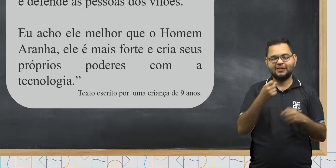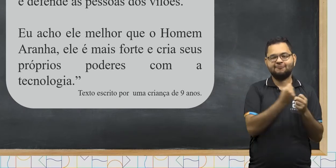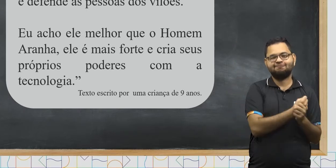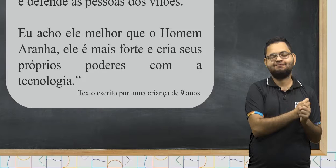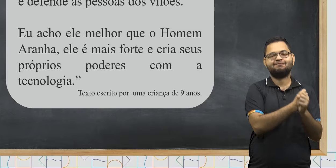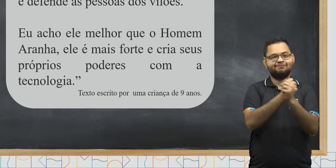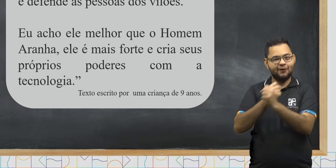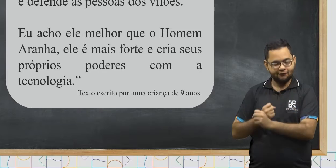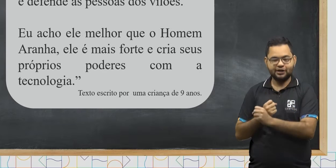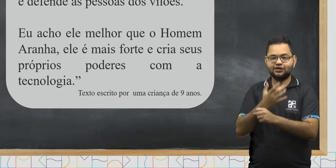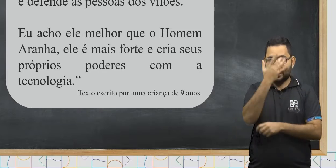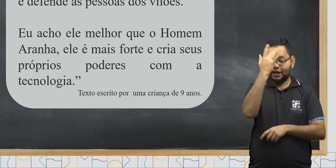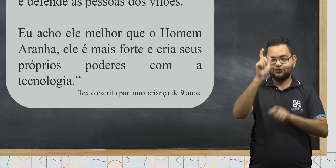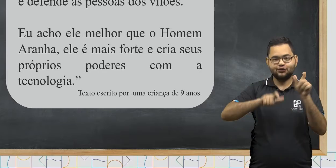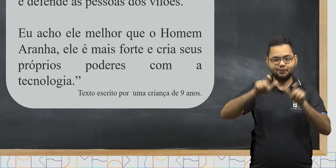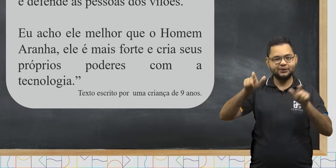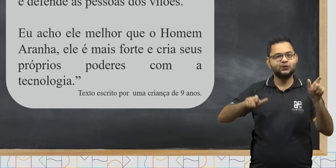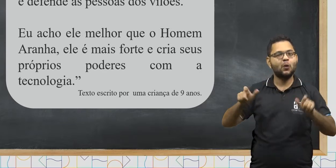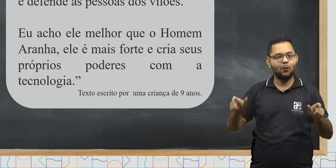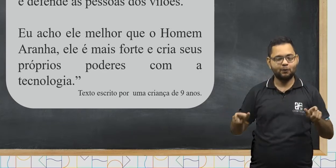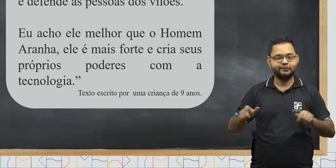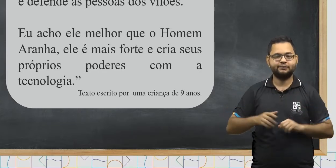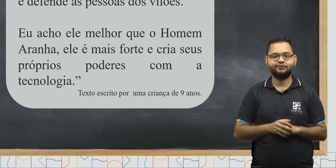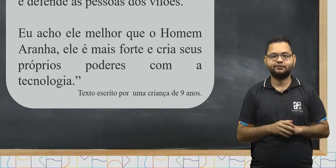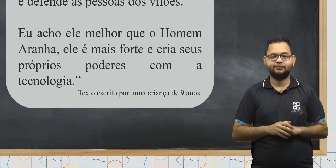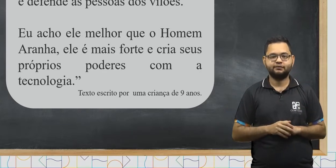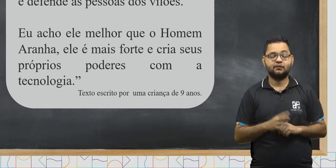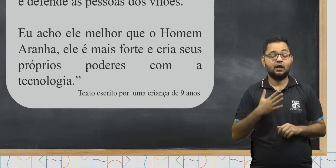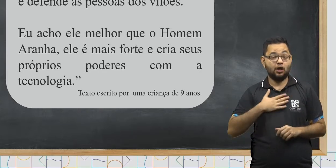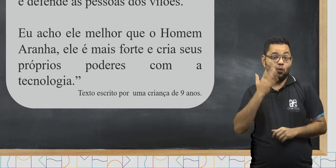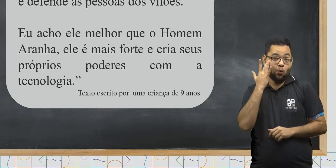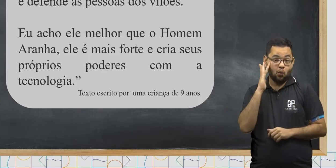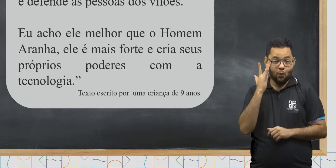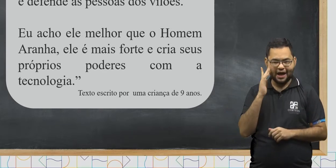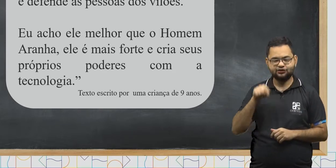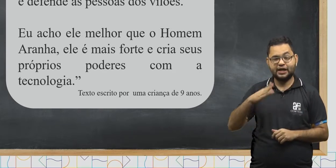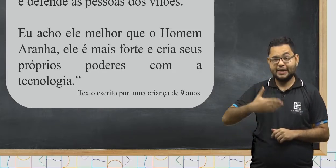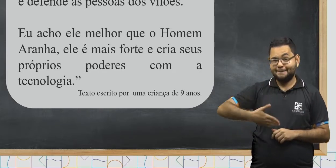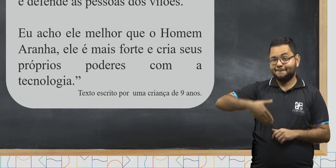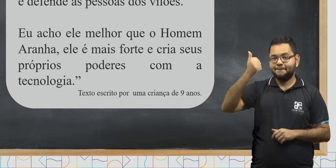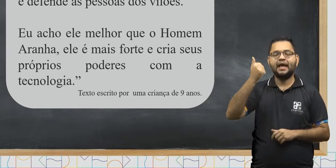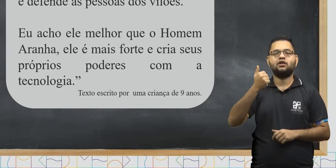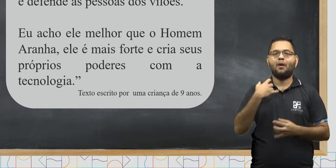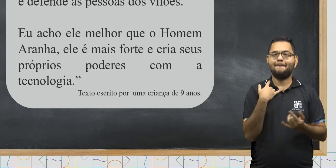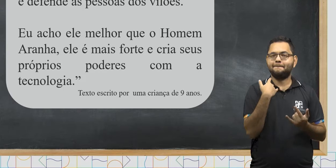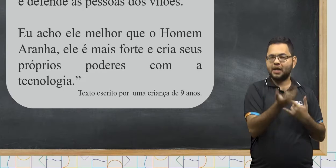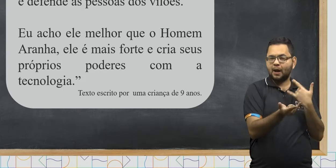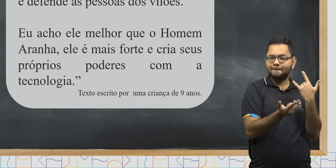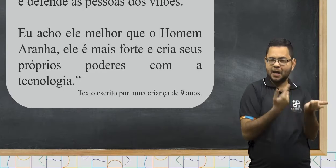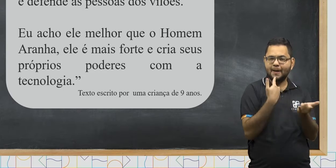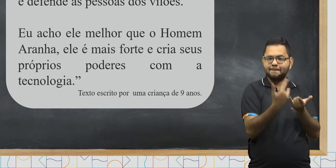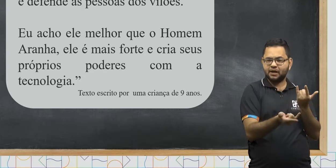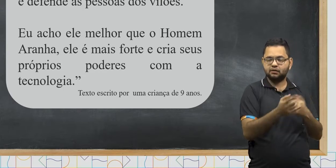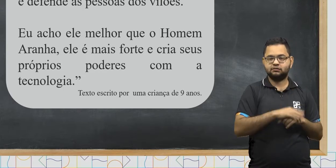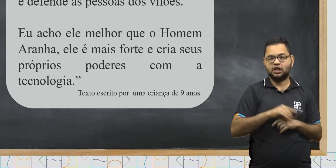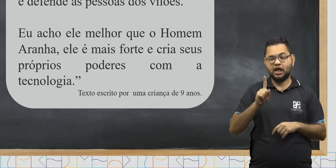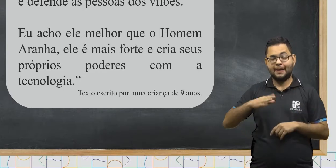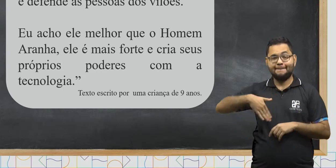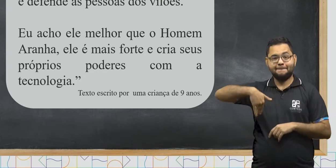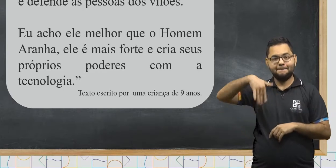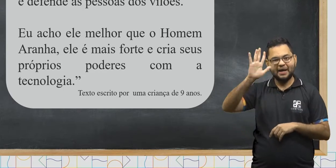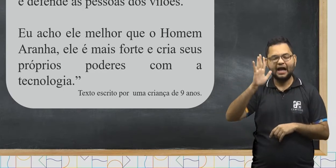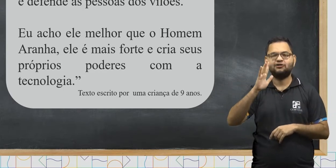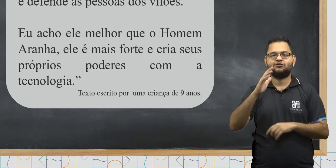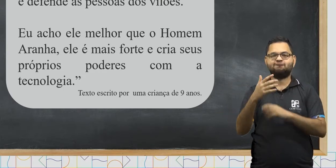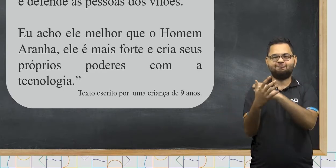as pessoas dos vilões. Eu acho ele melhor que o Homem-Aranha. Ele é mais forte e